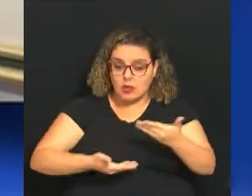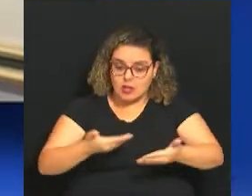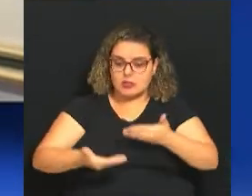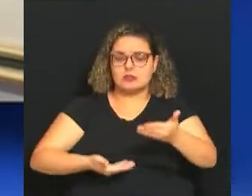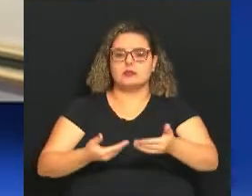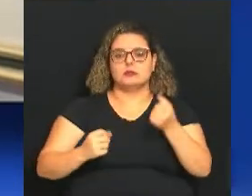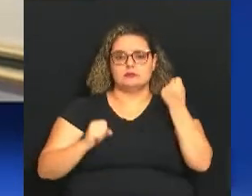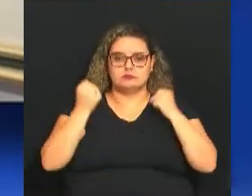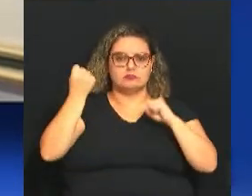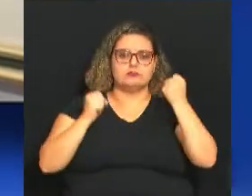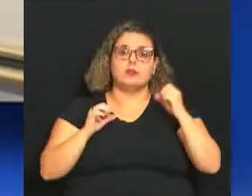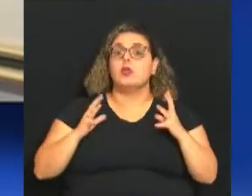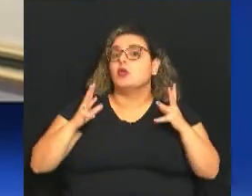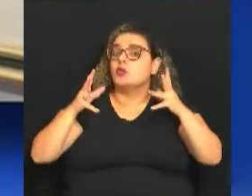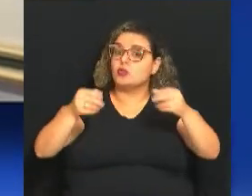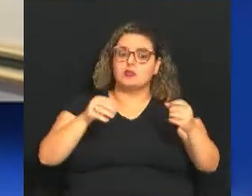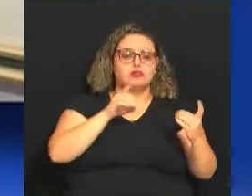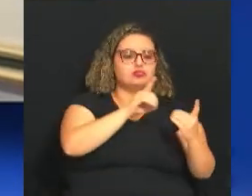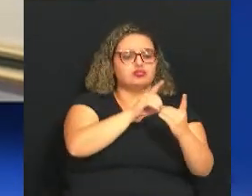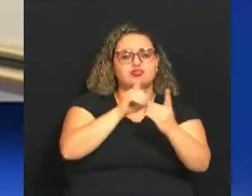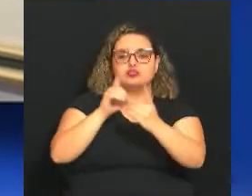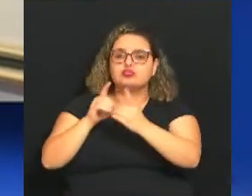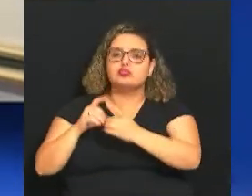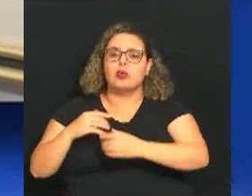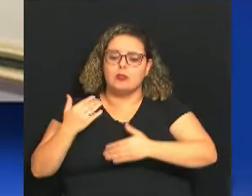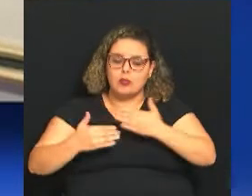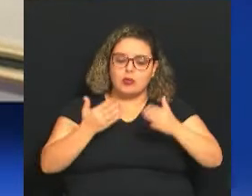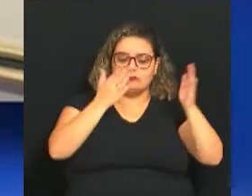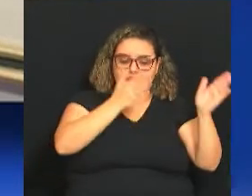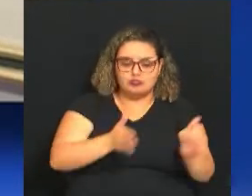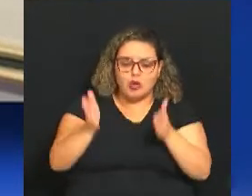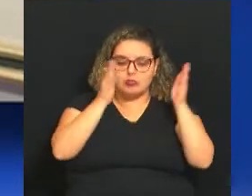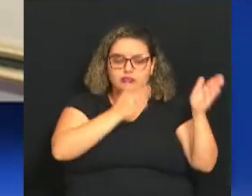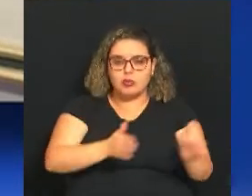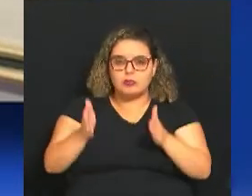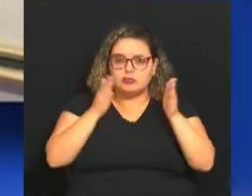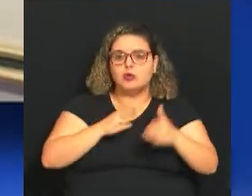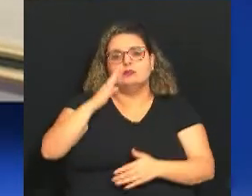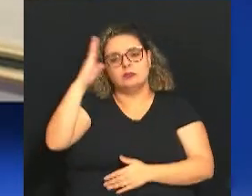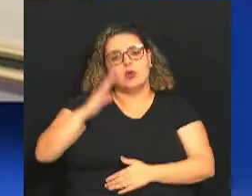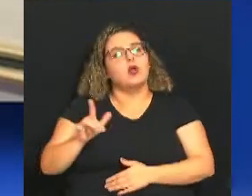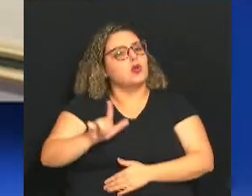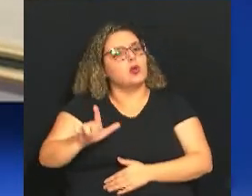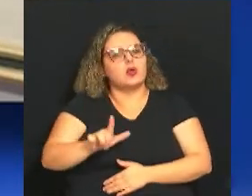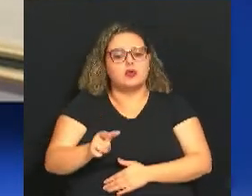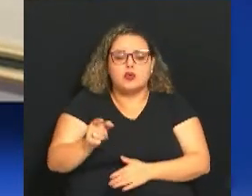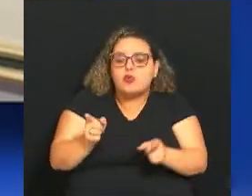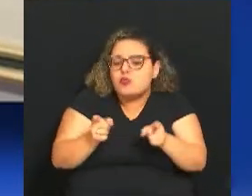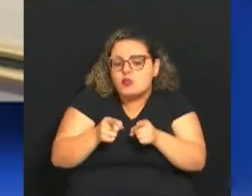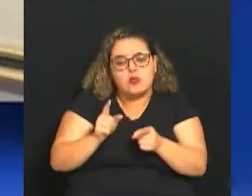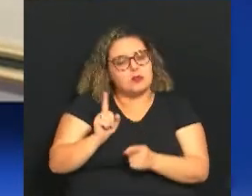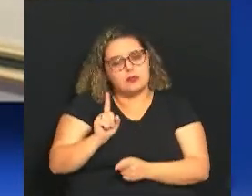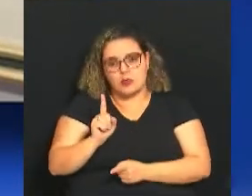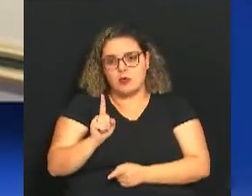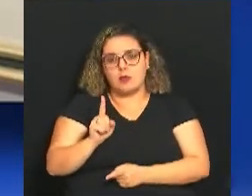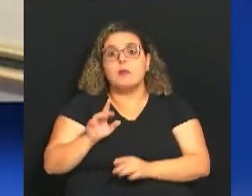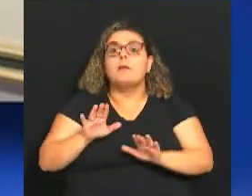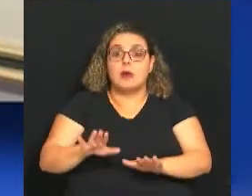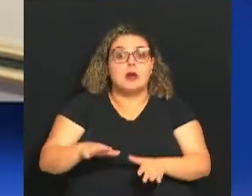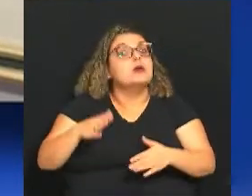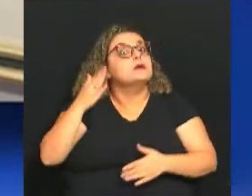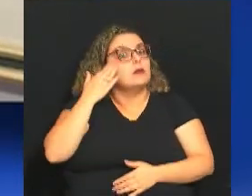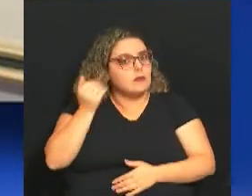que atendam toda a cadeia produtiva brasileira. Lógico que não conseguiremos em pouco tempo, mas sabemos da necessidade de